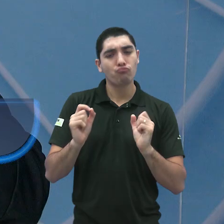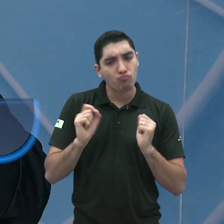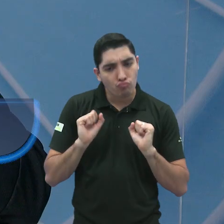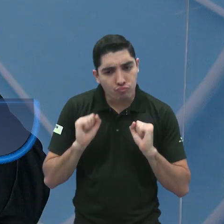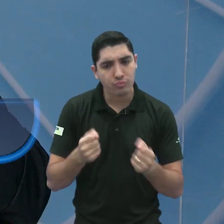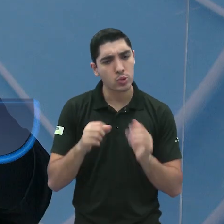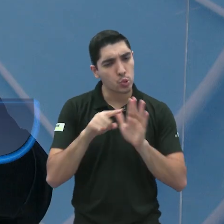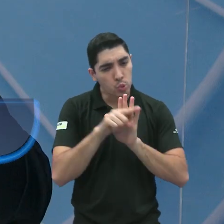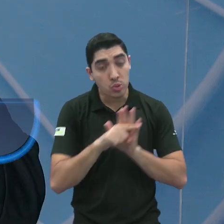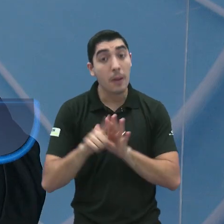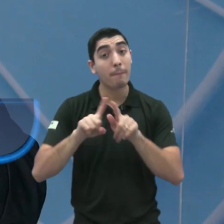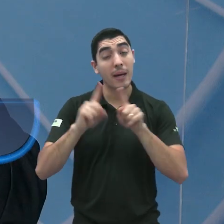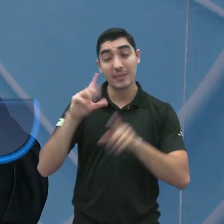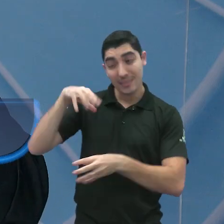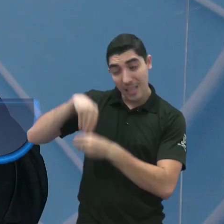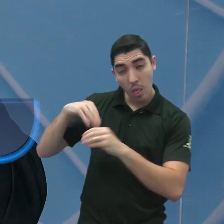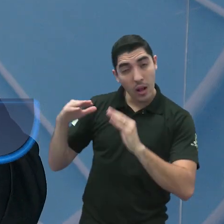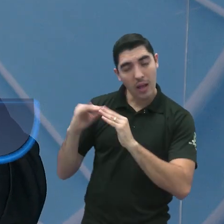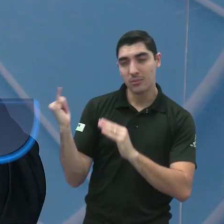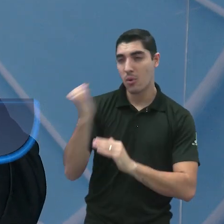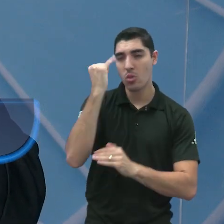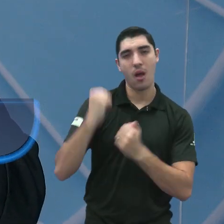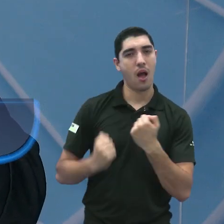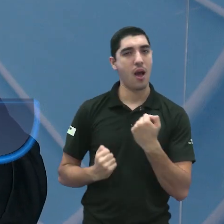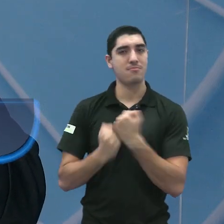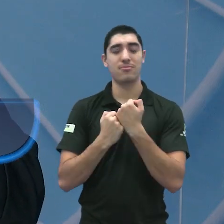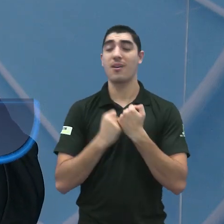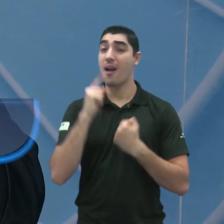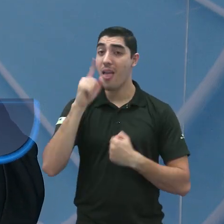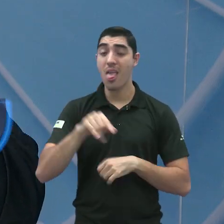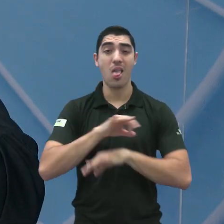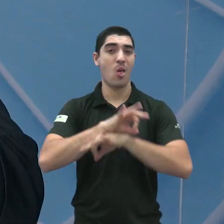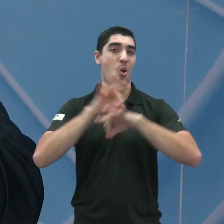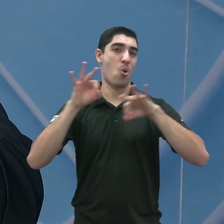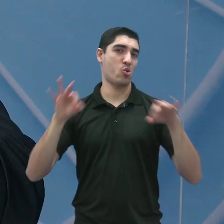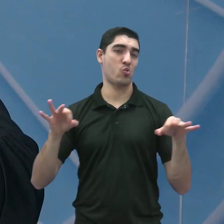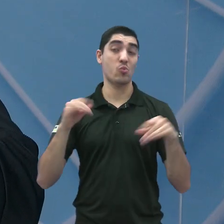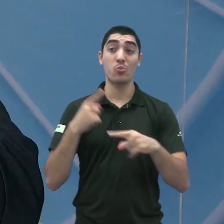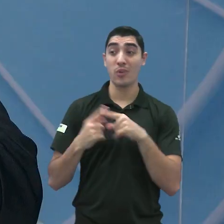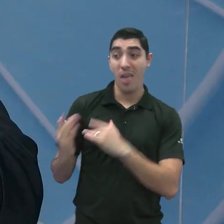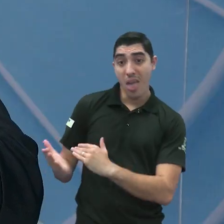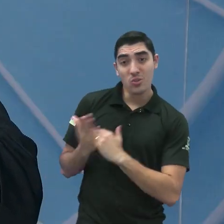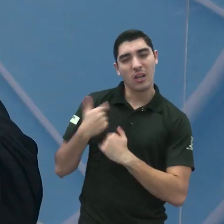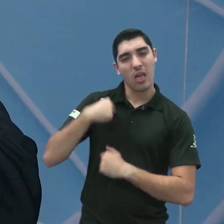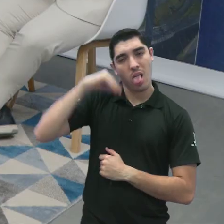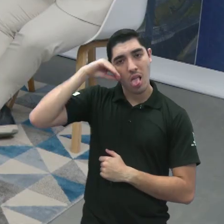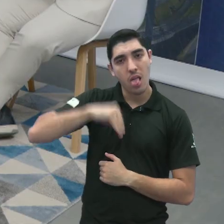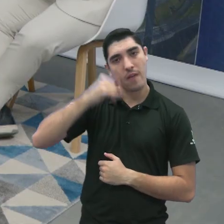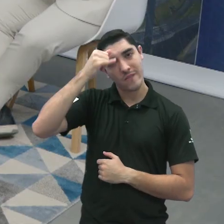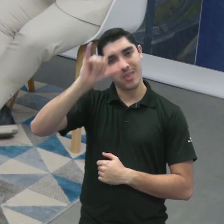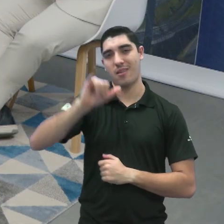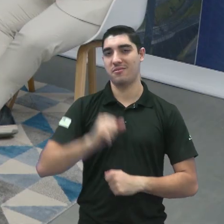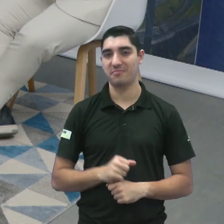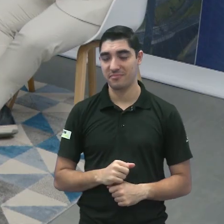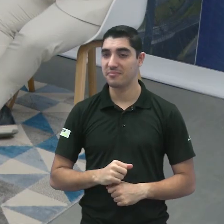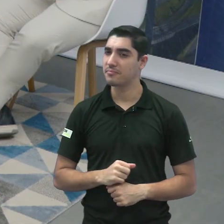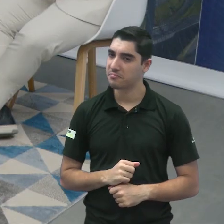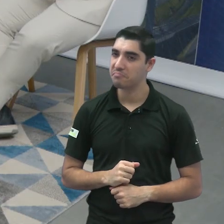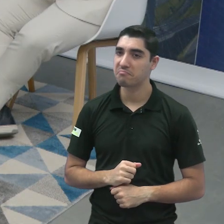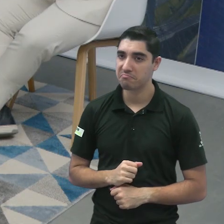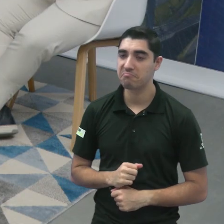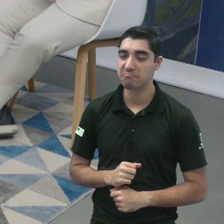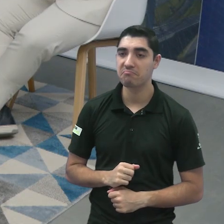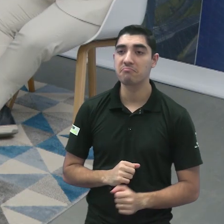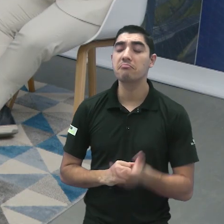pessoas que estão na sua casa, que possam ser ali o seu pilar para que você não desista. Quais